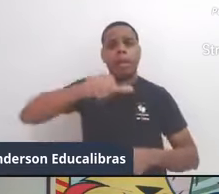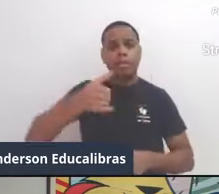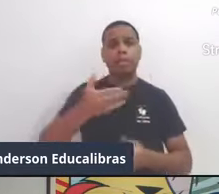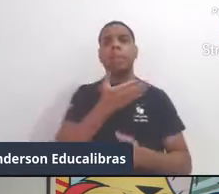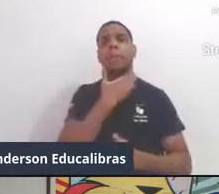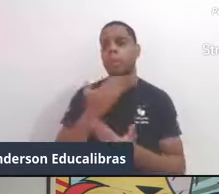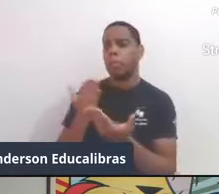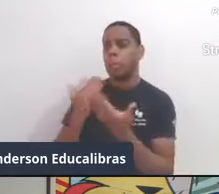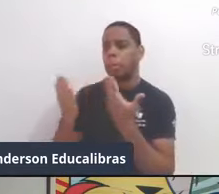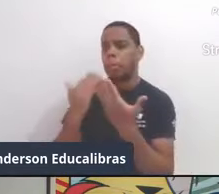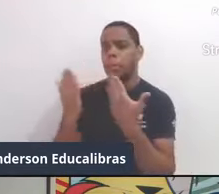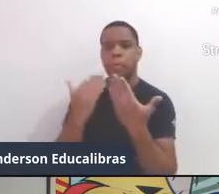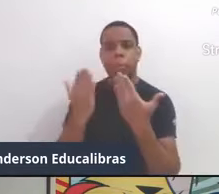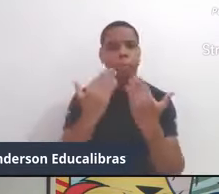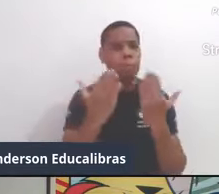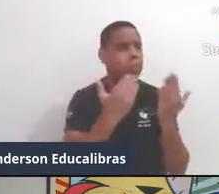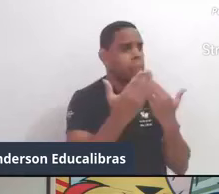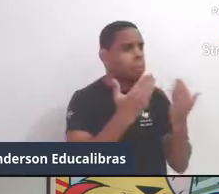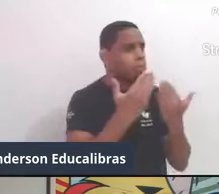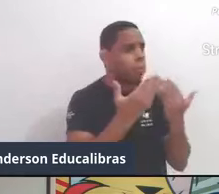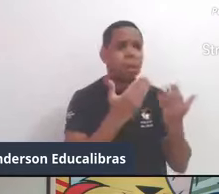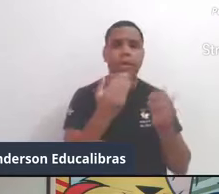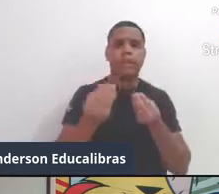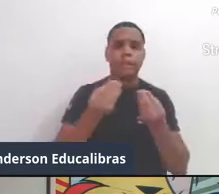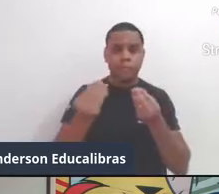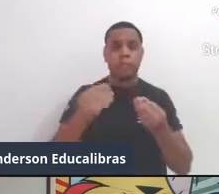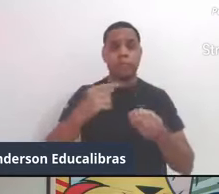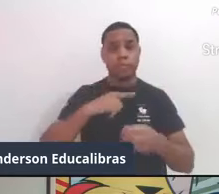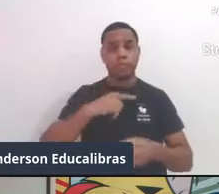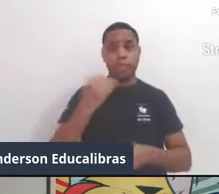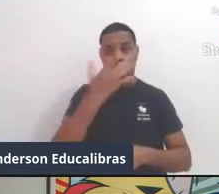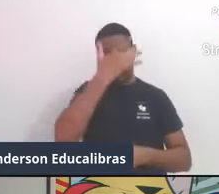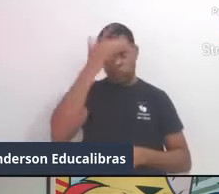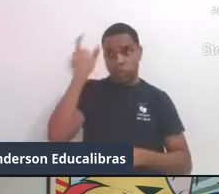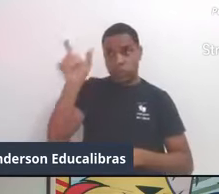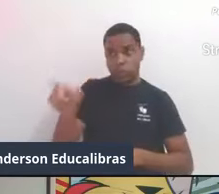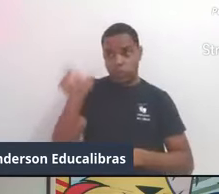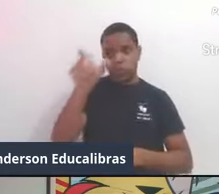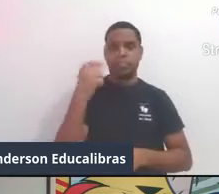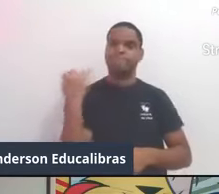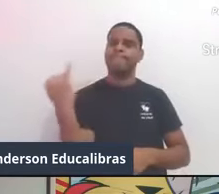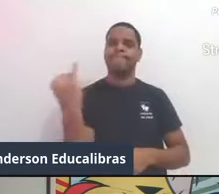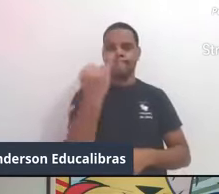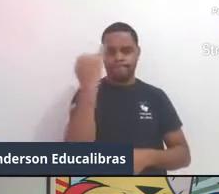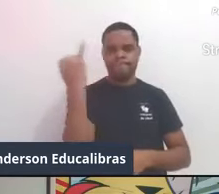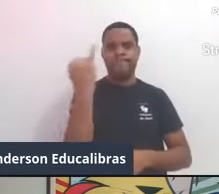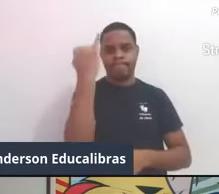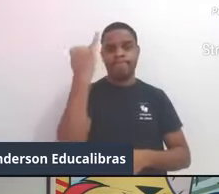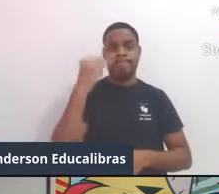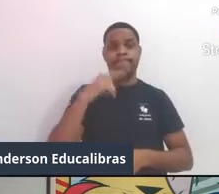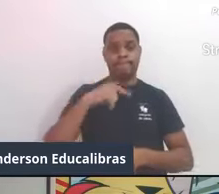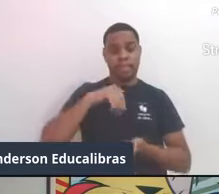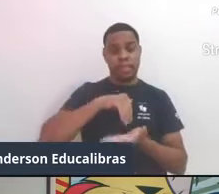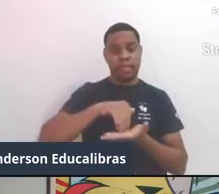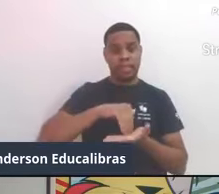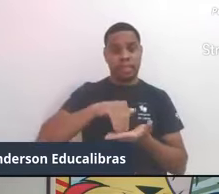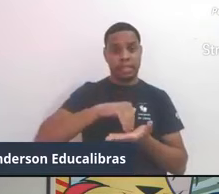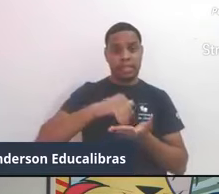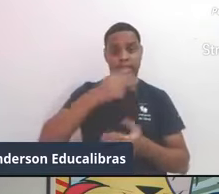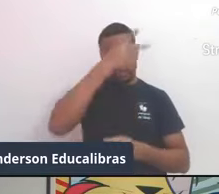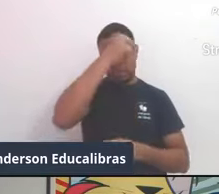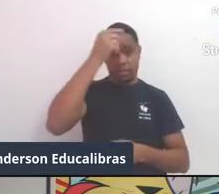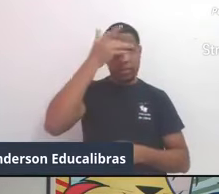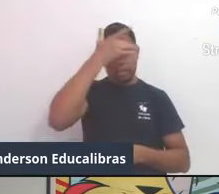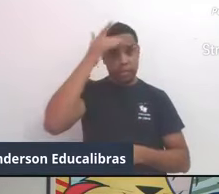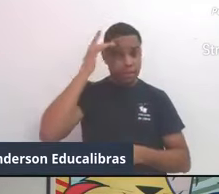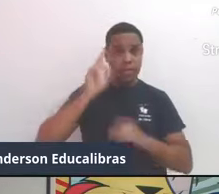e atividades que foram e são importantes, não só para a Secretaria Municipal da Pessoa com Deficiência,